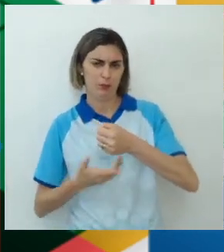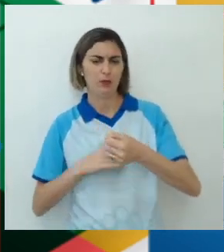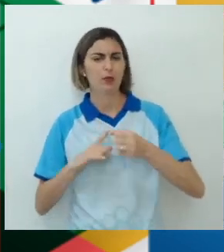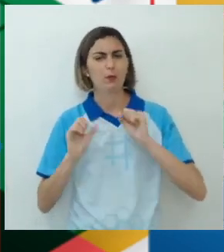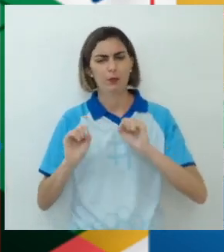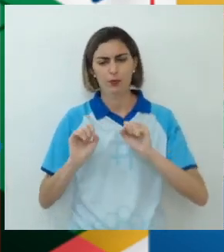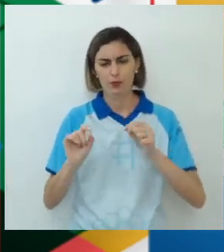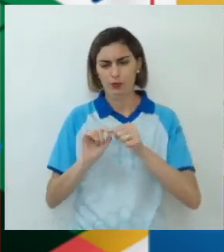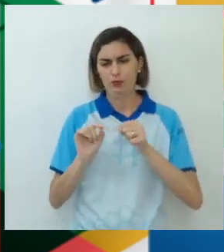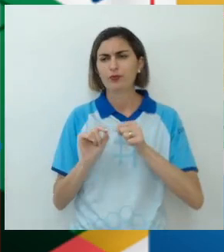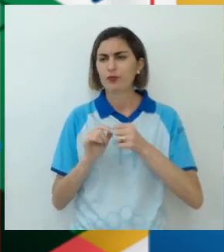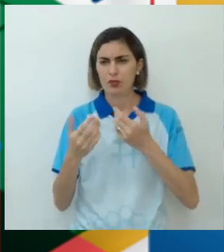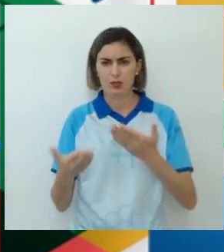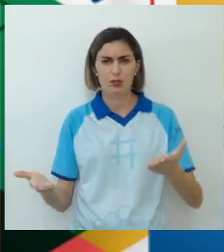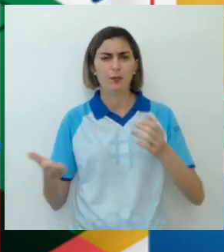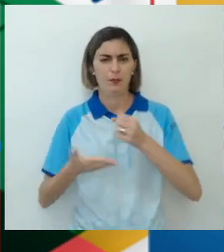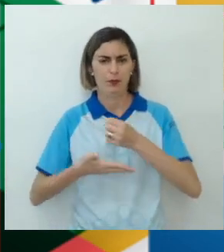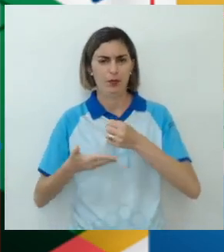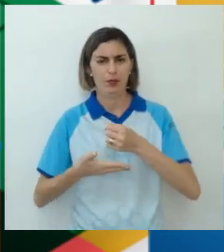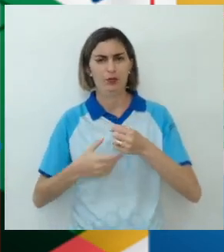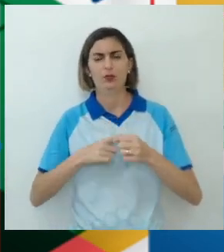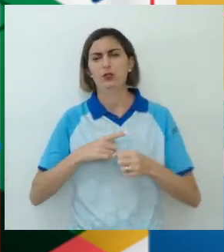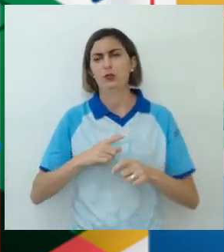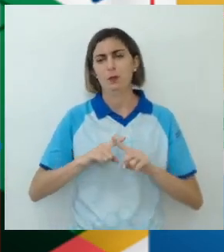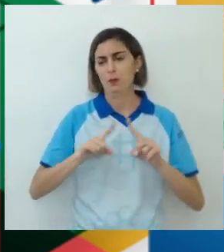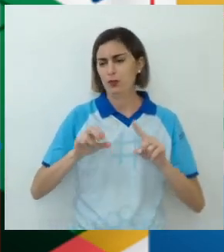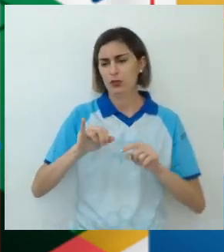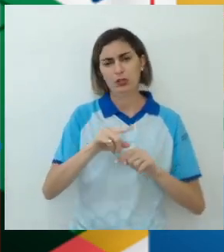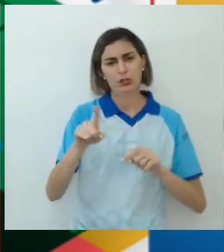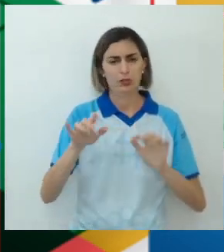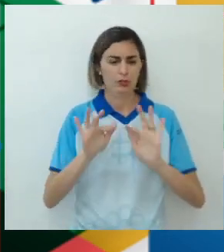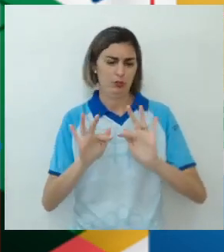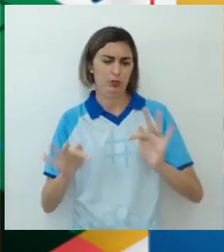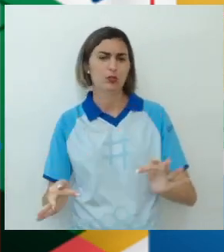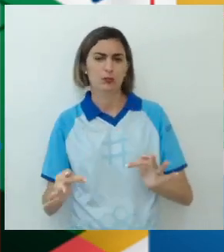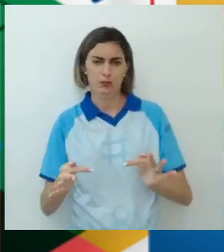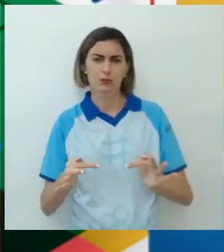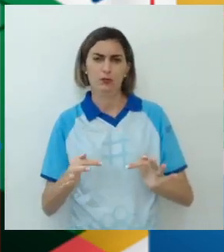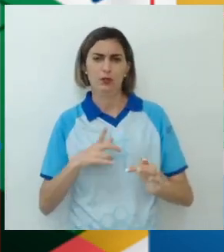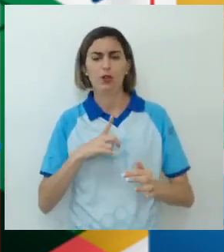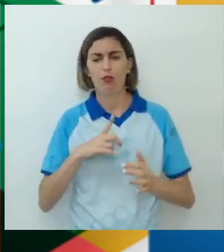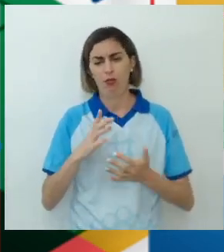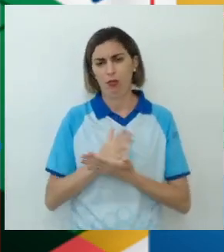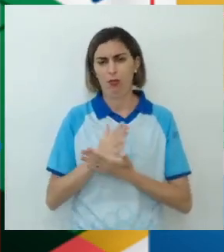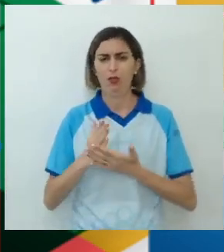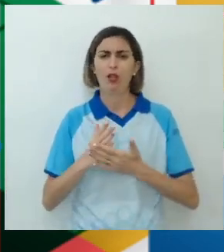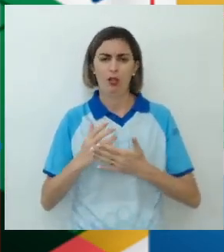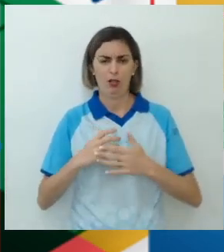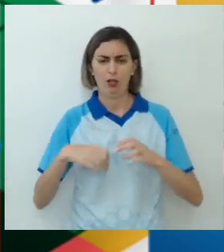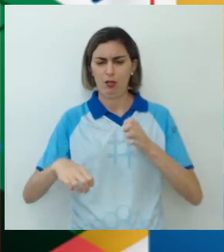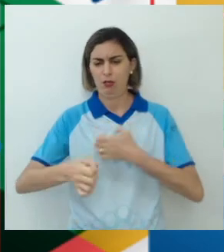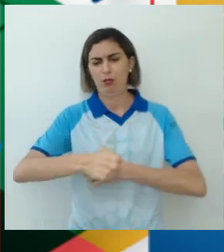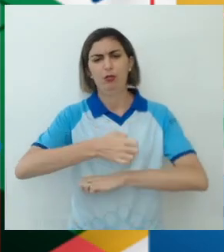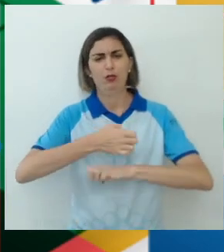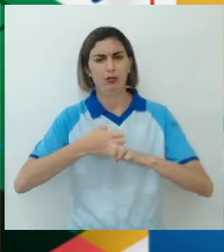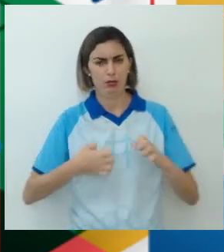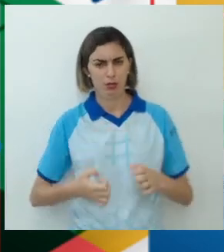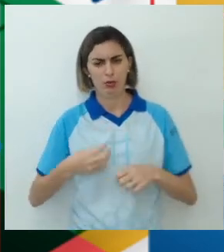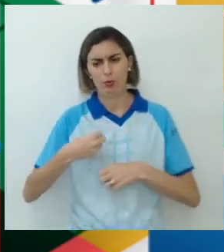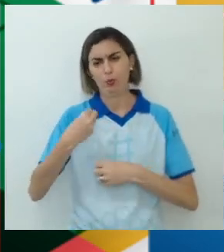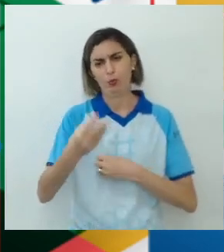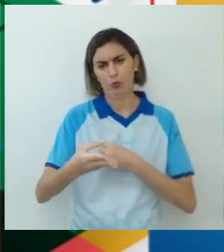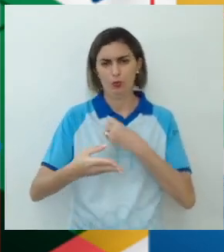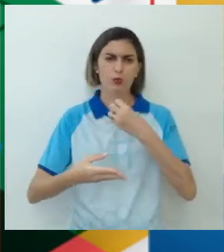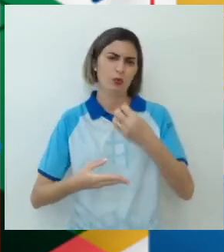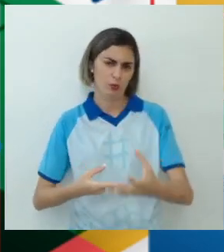pode fazer isso e é uma base para mim. Mas se ele for simplesmente alguém que tenha um par de elétrons para doar,